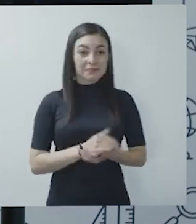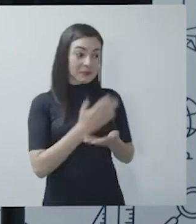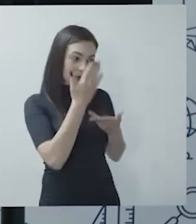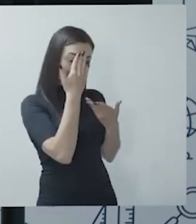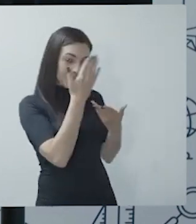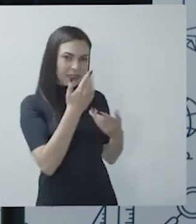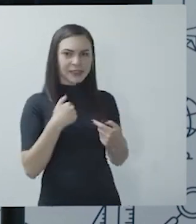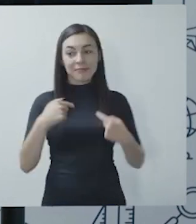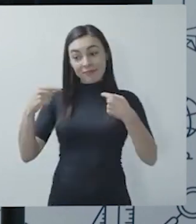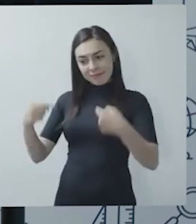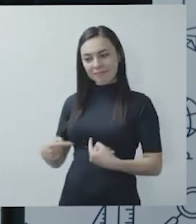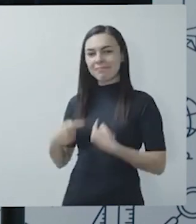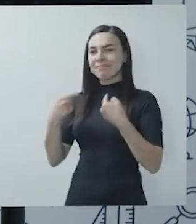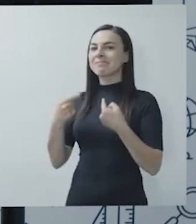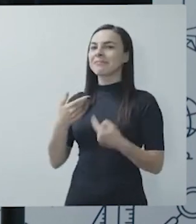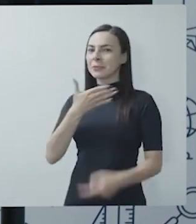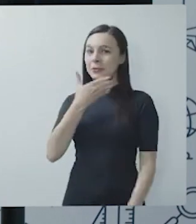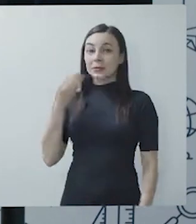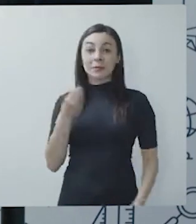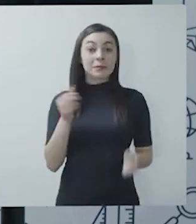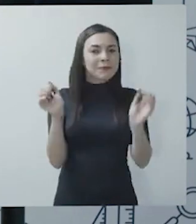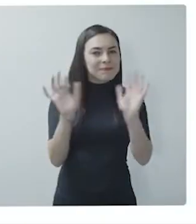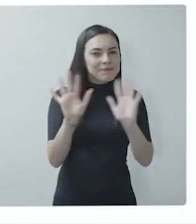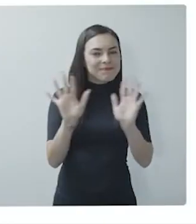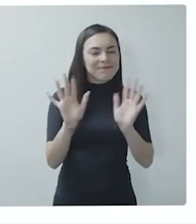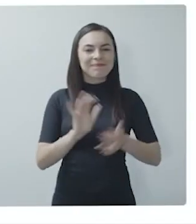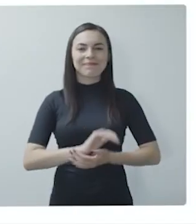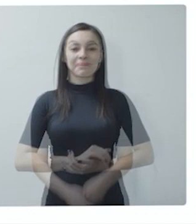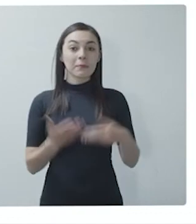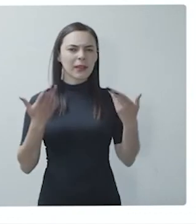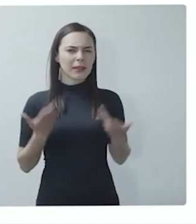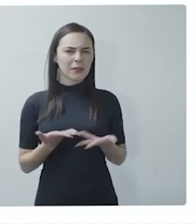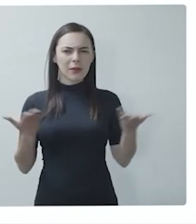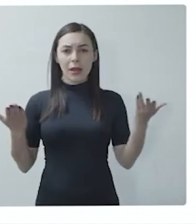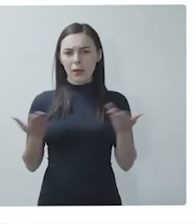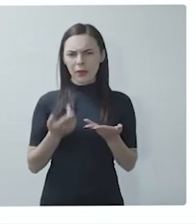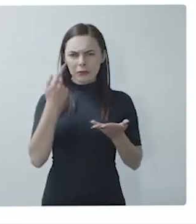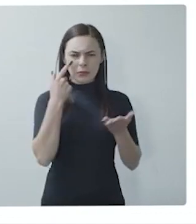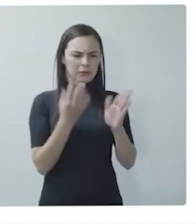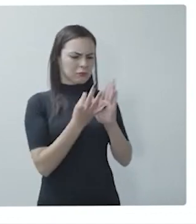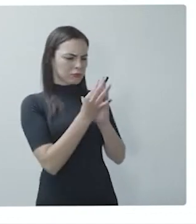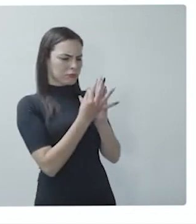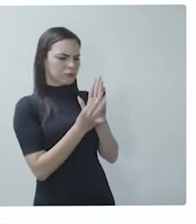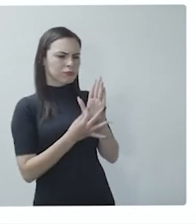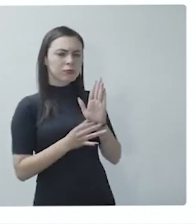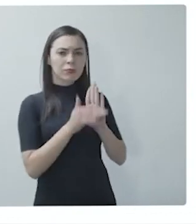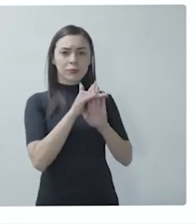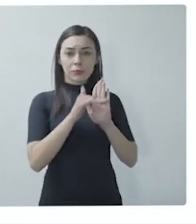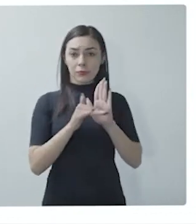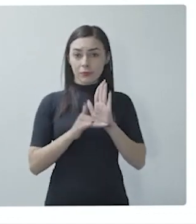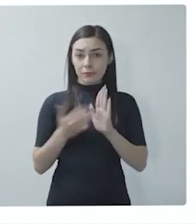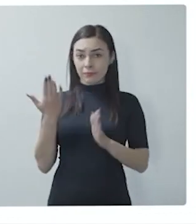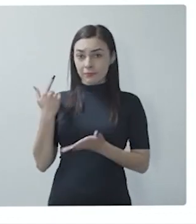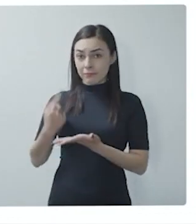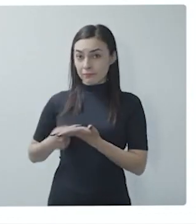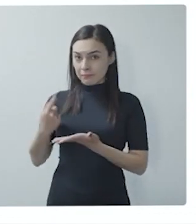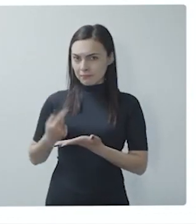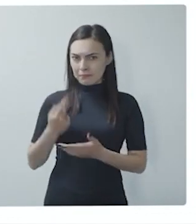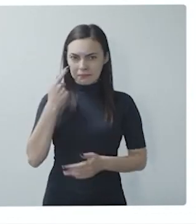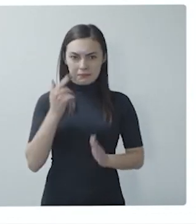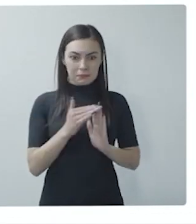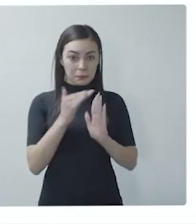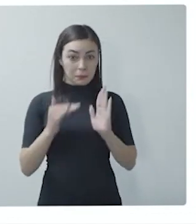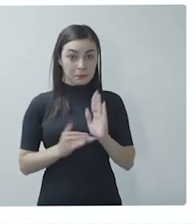Gostei do desafio. Legal. Tchau, pessoal. Então vamos conferir se fizemos tudo o que foi combinado na nossa rotina. Vamos